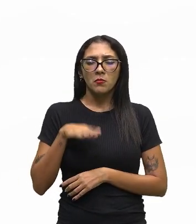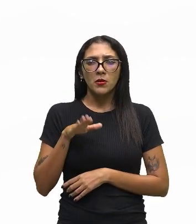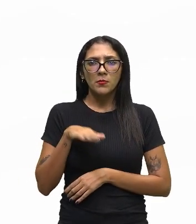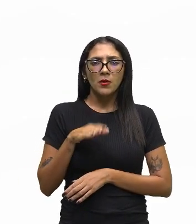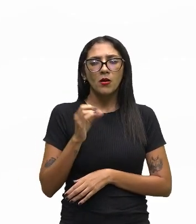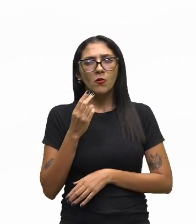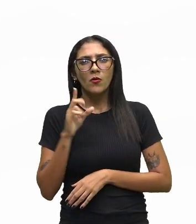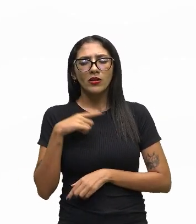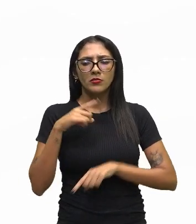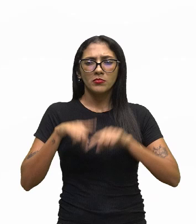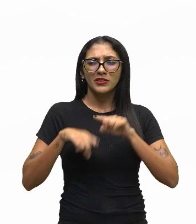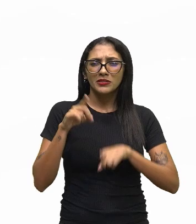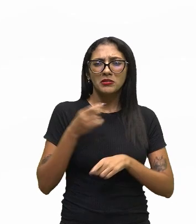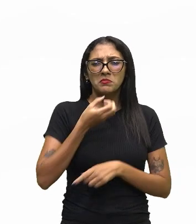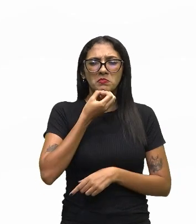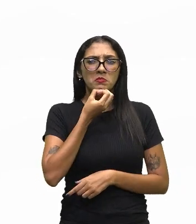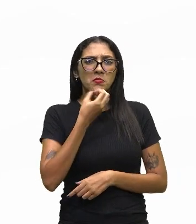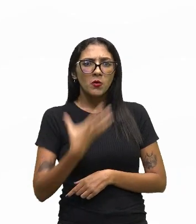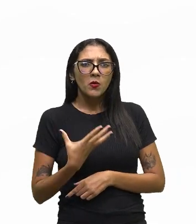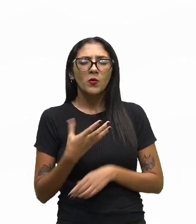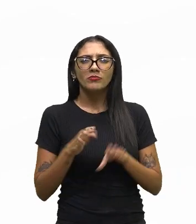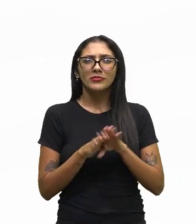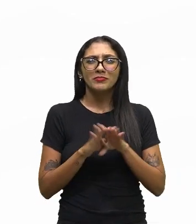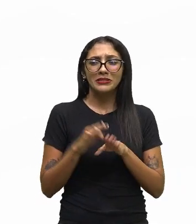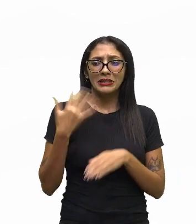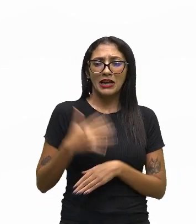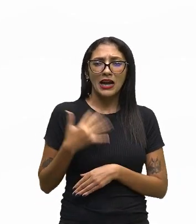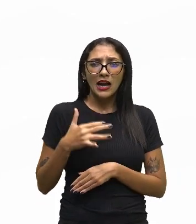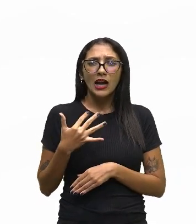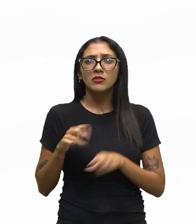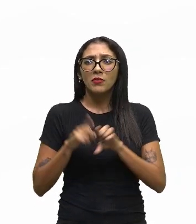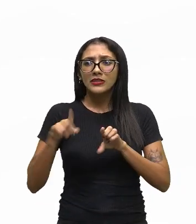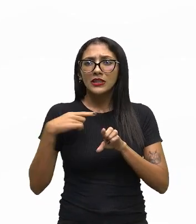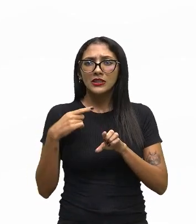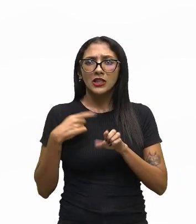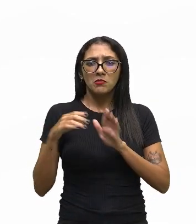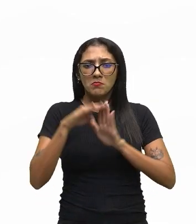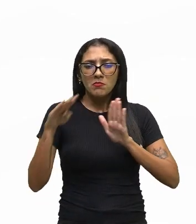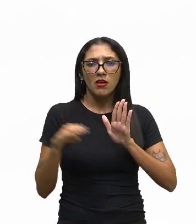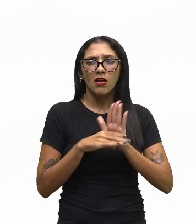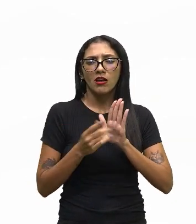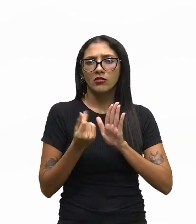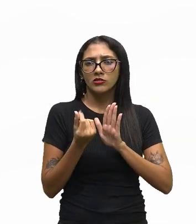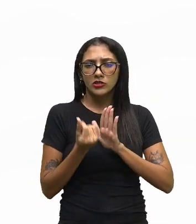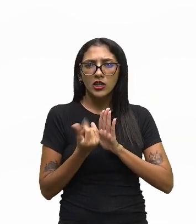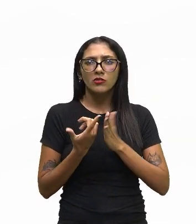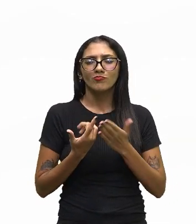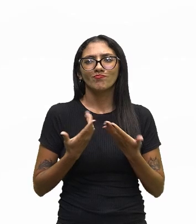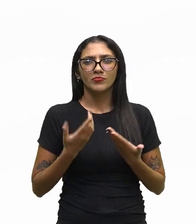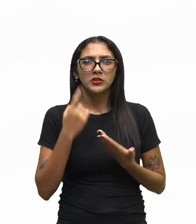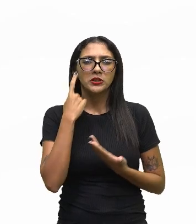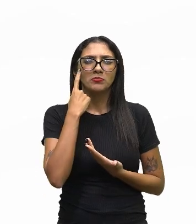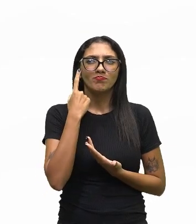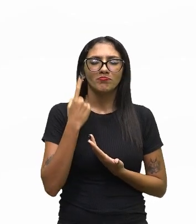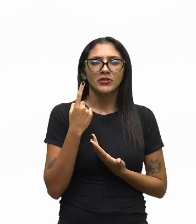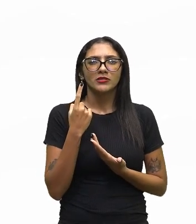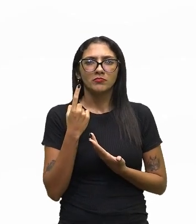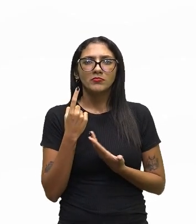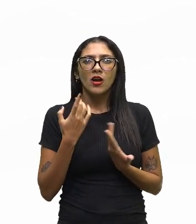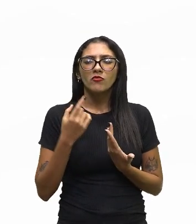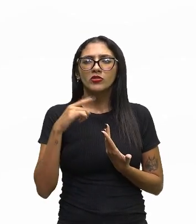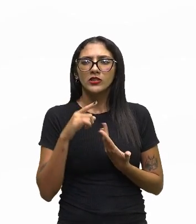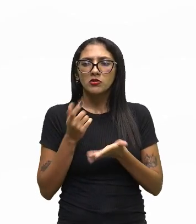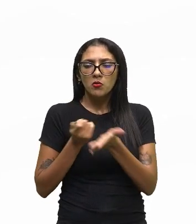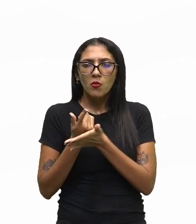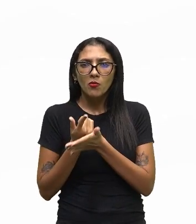um produto de marca boa, é um produto que é caro, está pela metade do preço ou está menos da metade do preço. Aí você vai